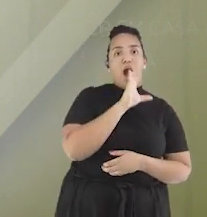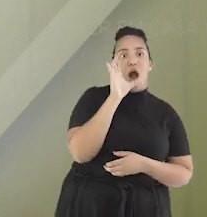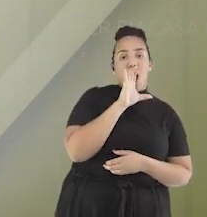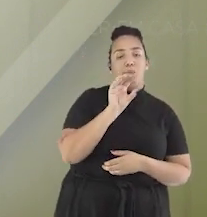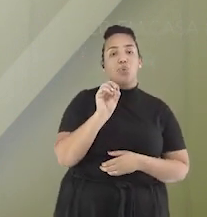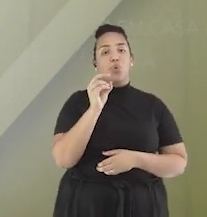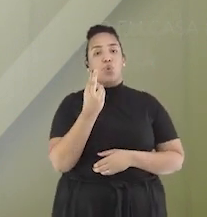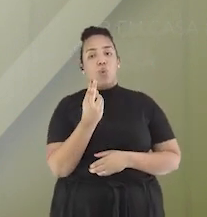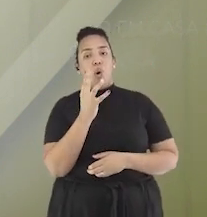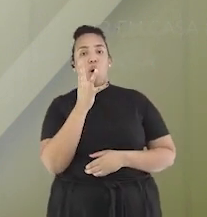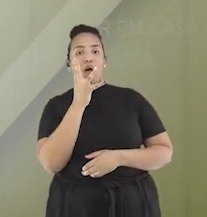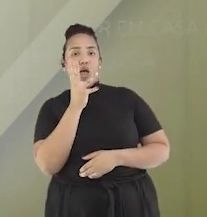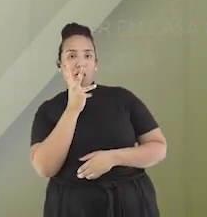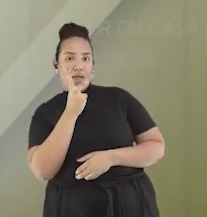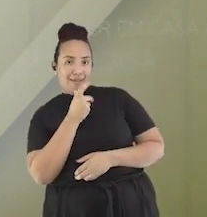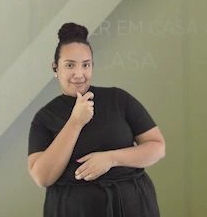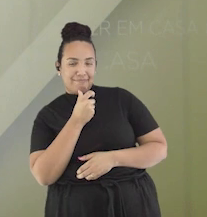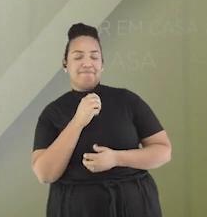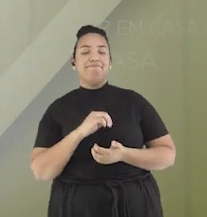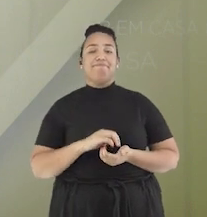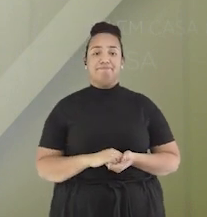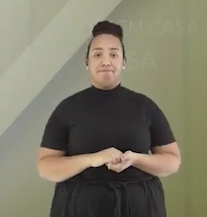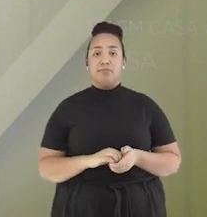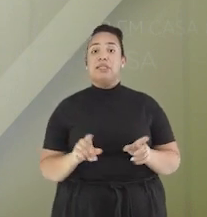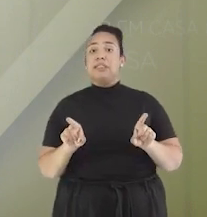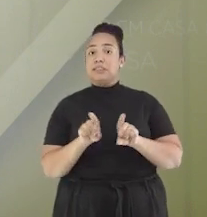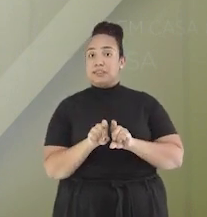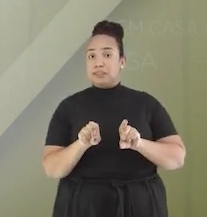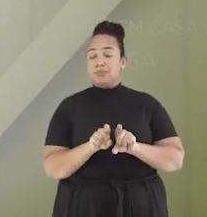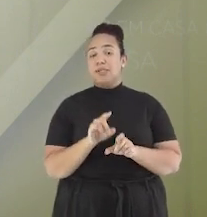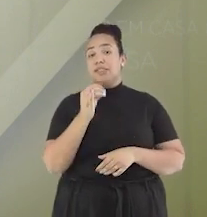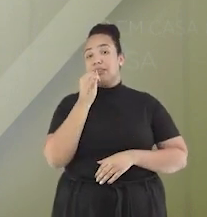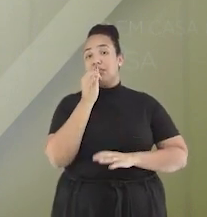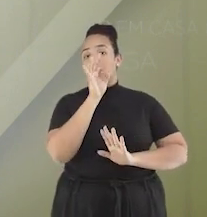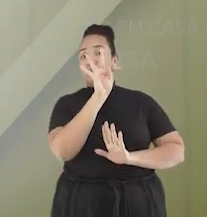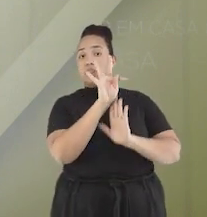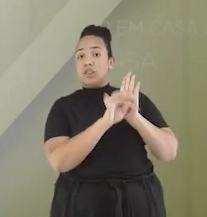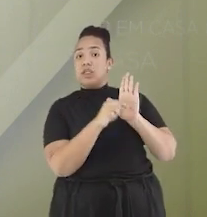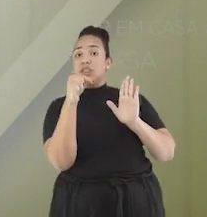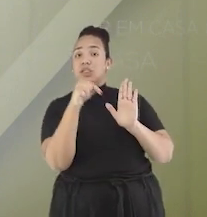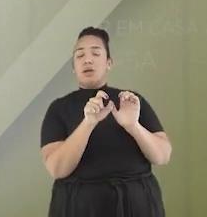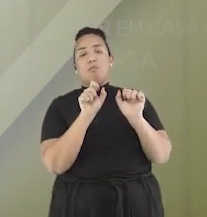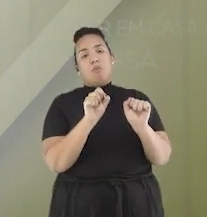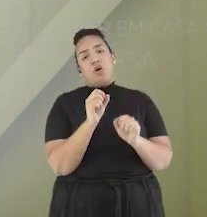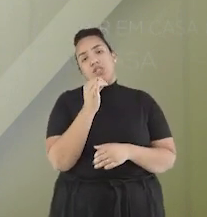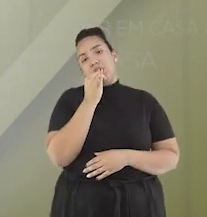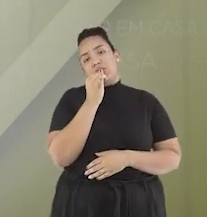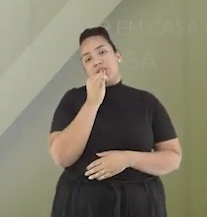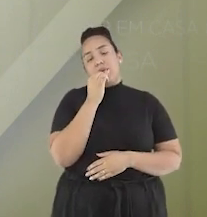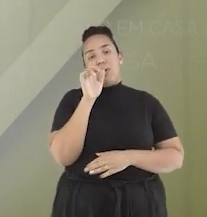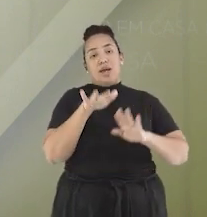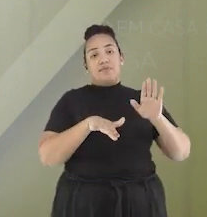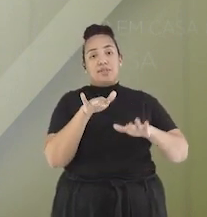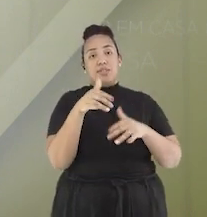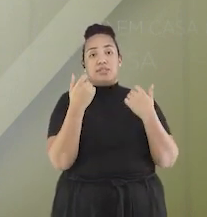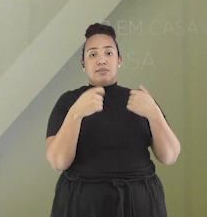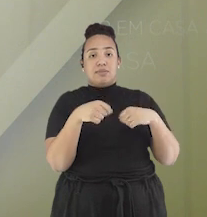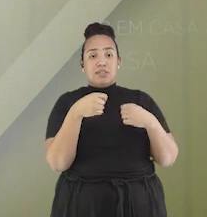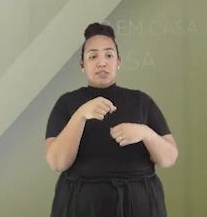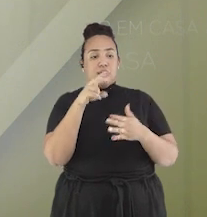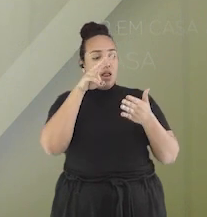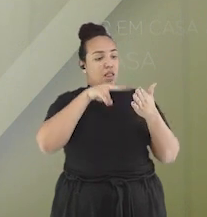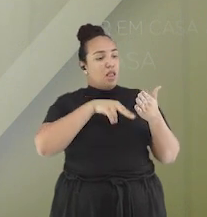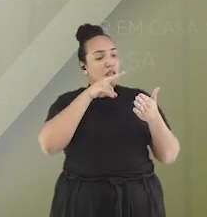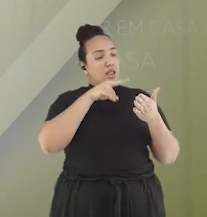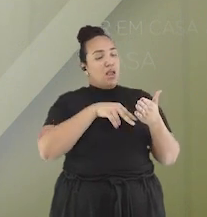mais rápida ou mais lenta. Além disso, dentro de um mesmo texto, existem momentos que pedem